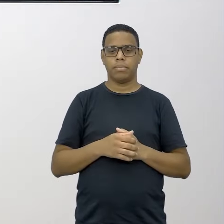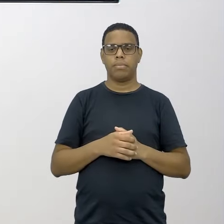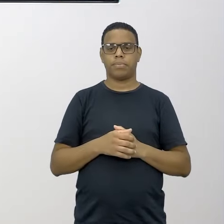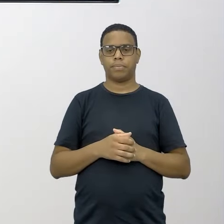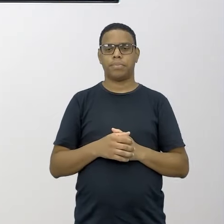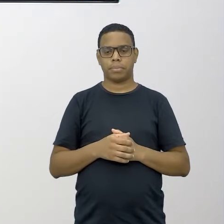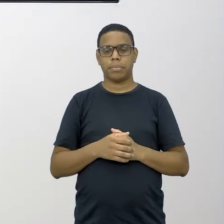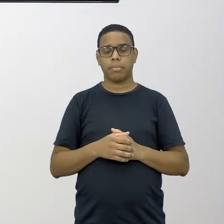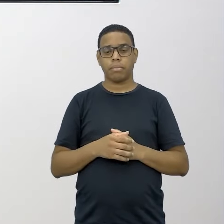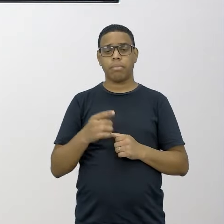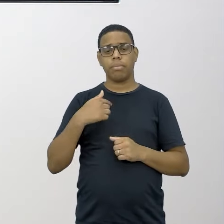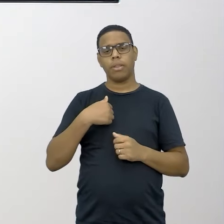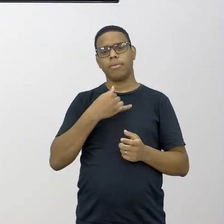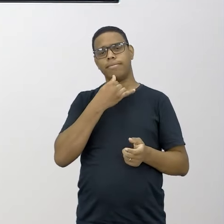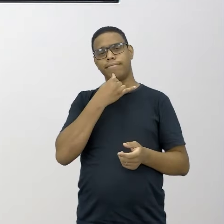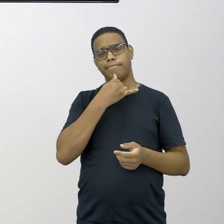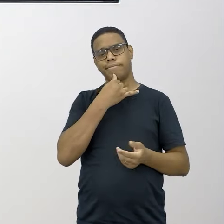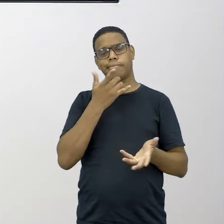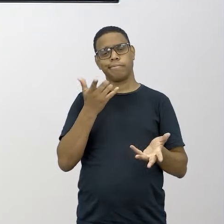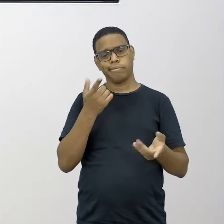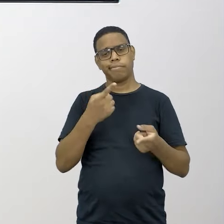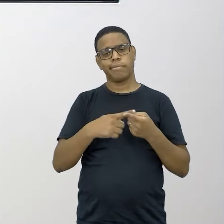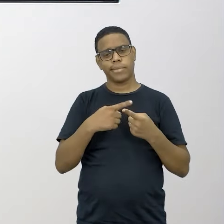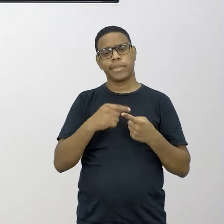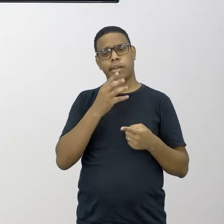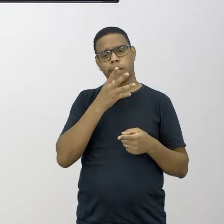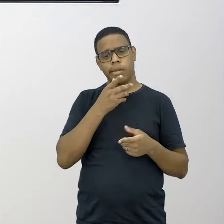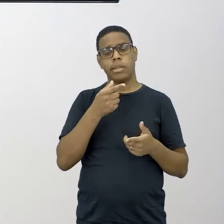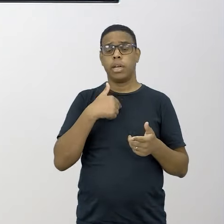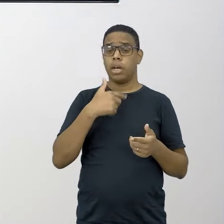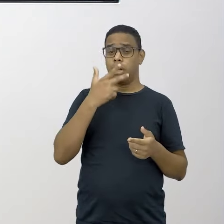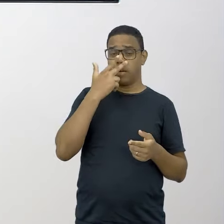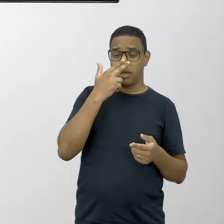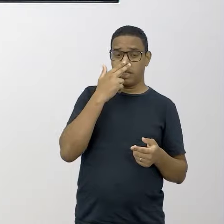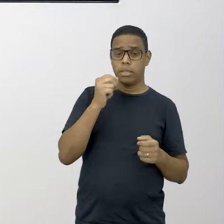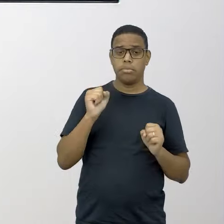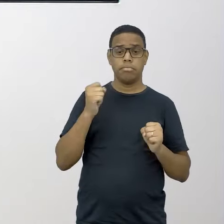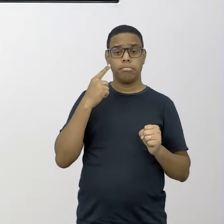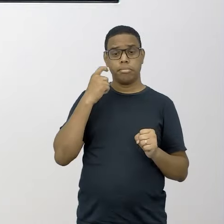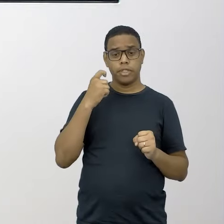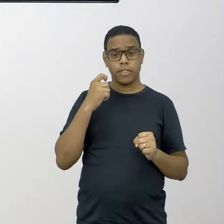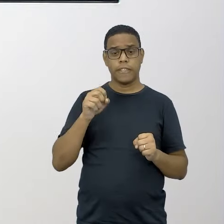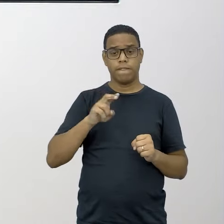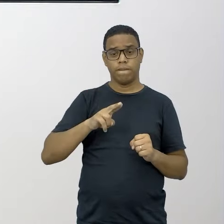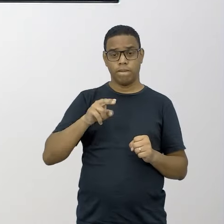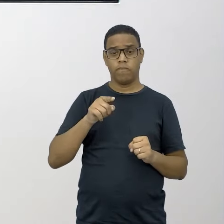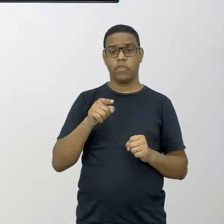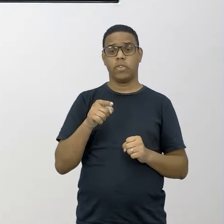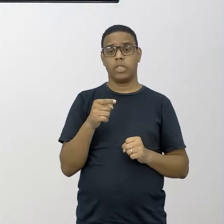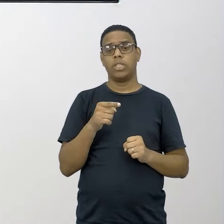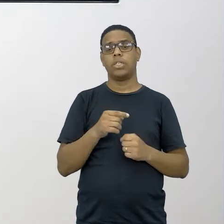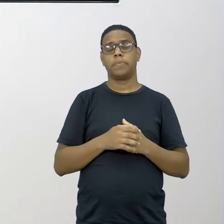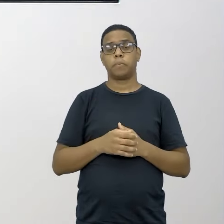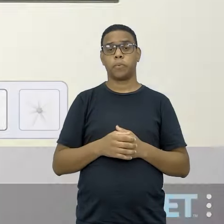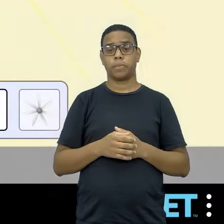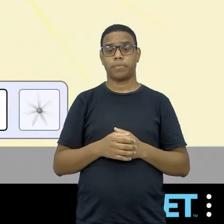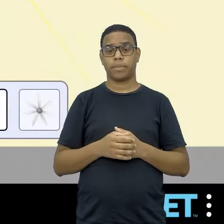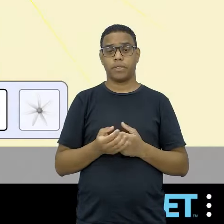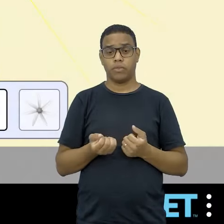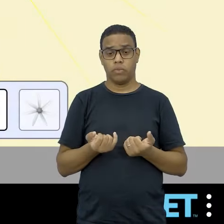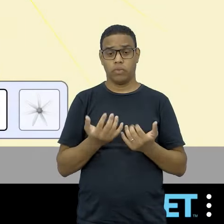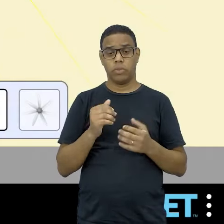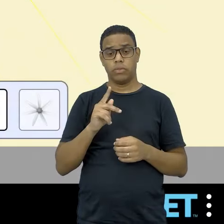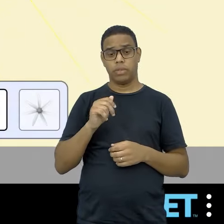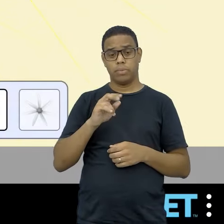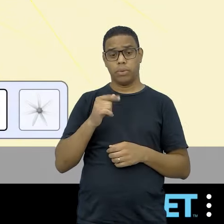um pouco chateado com isso. Eu acho que eu podia fazer o seguinte, ao invés de usar esse aparelho aqui, eu